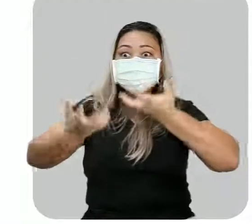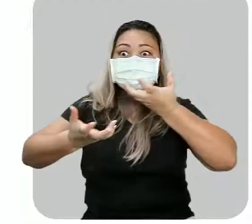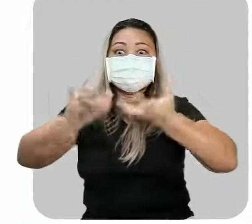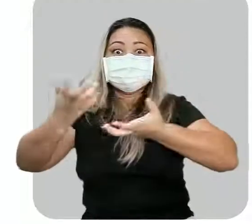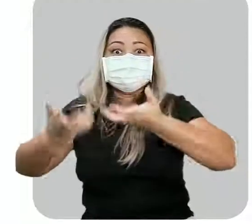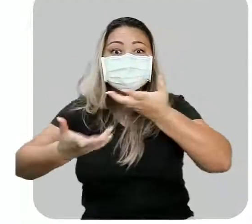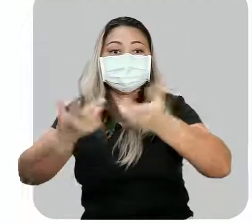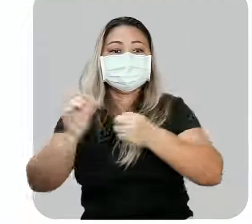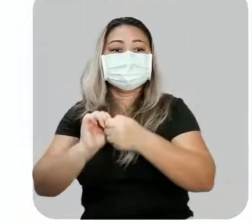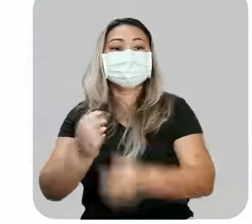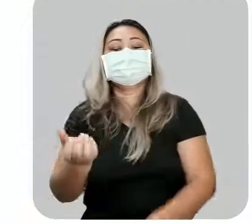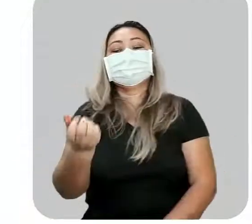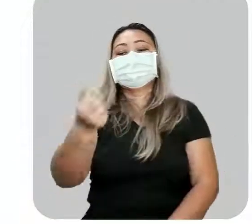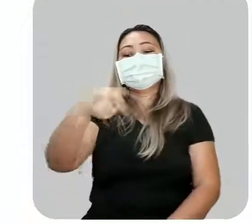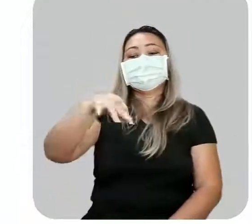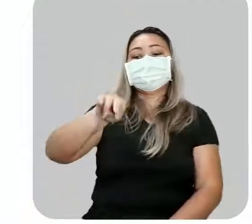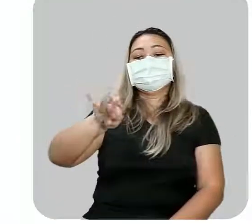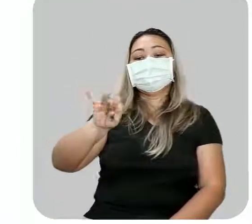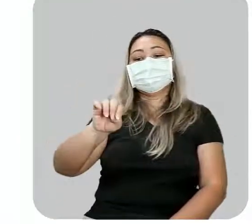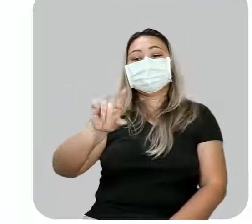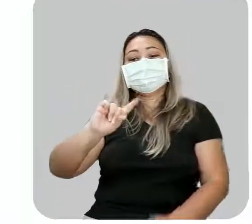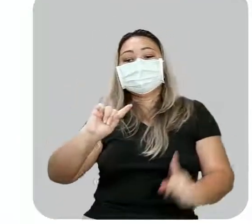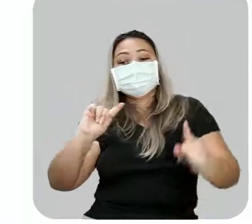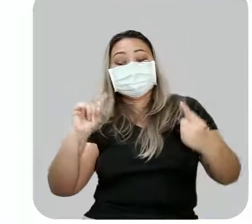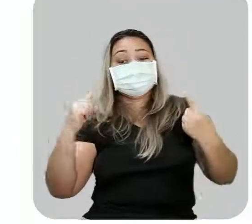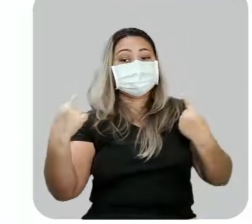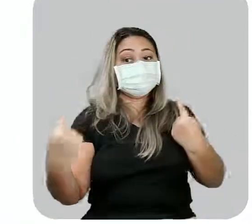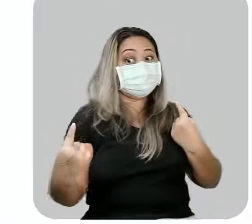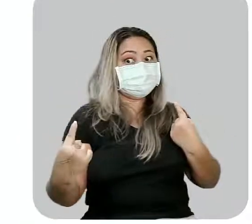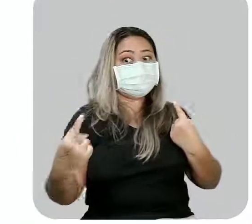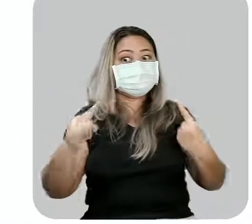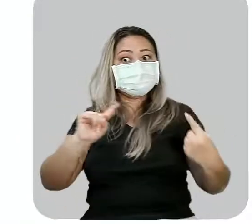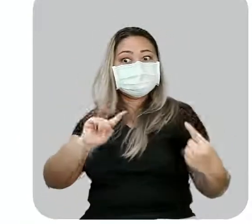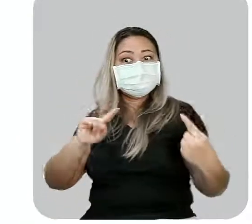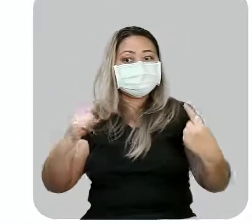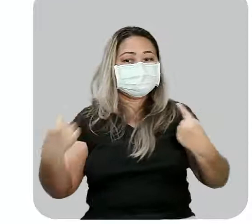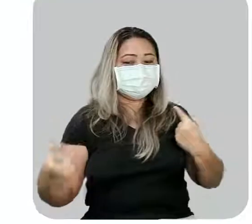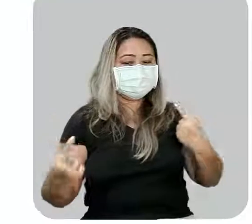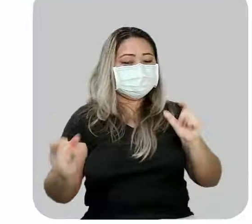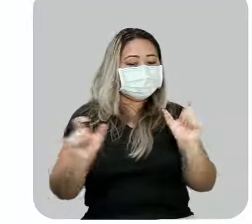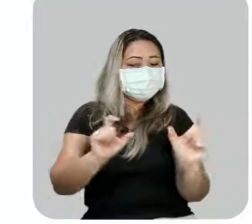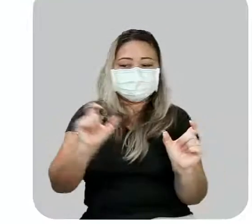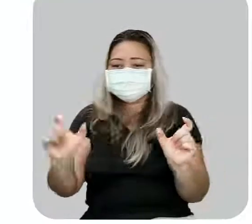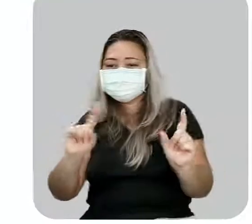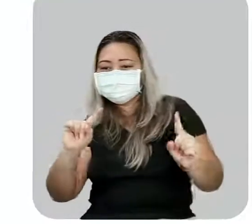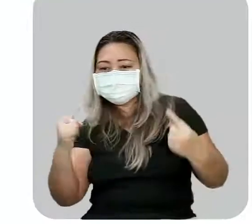devorava. A antítese, a questão da